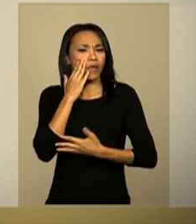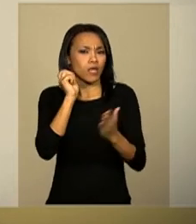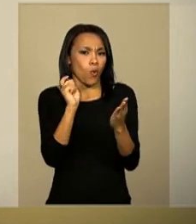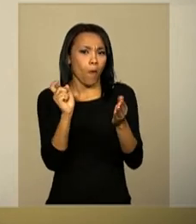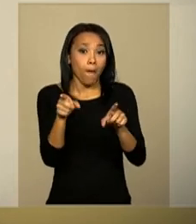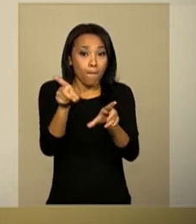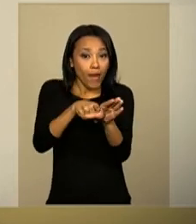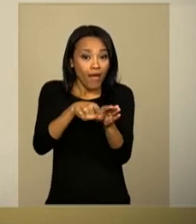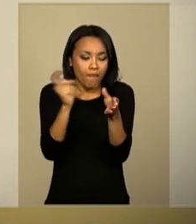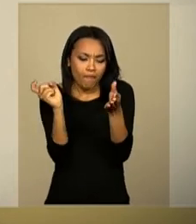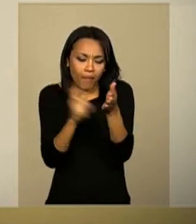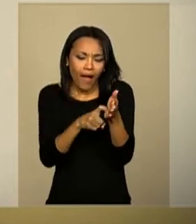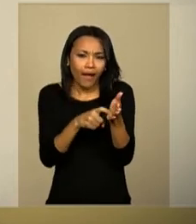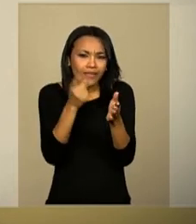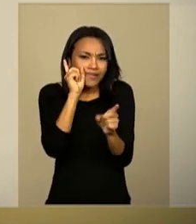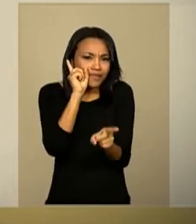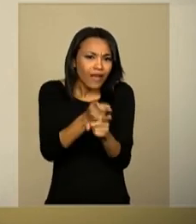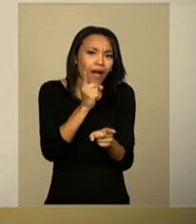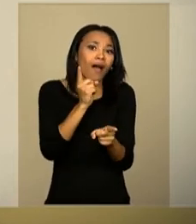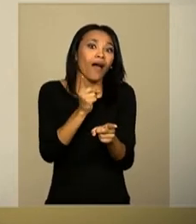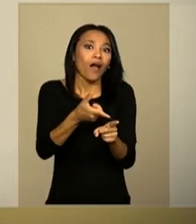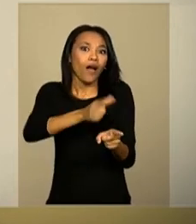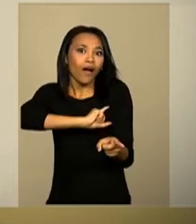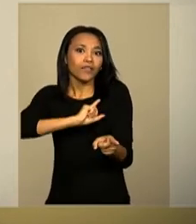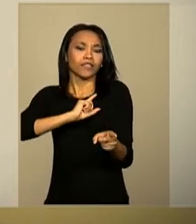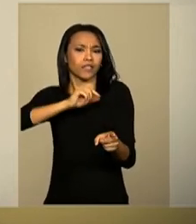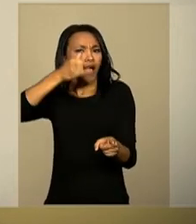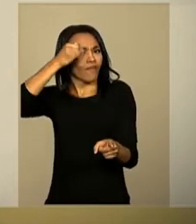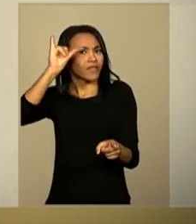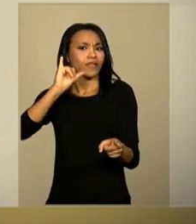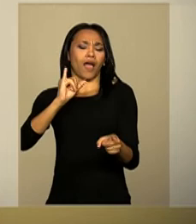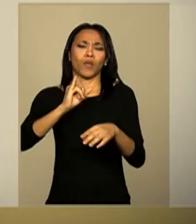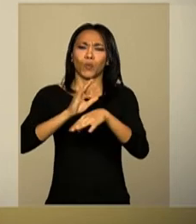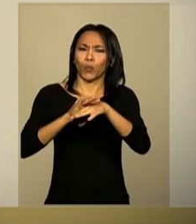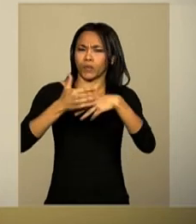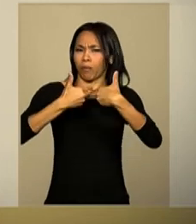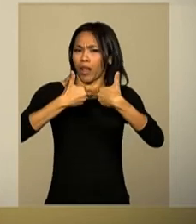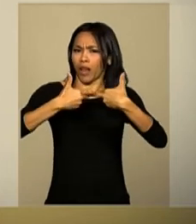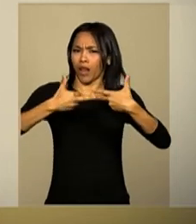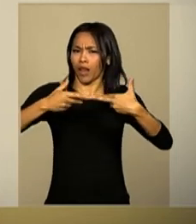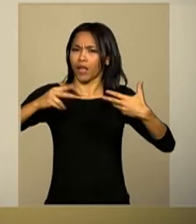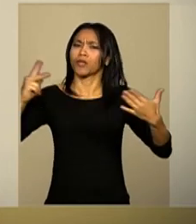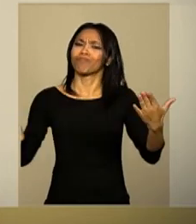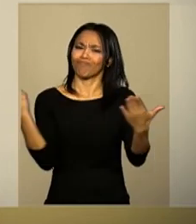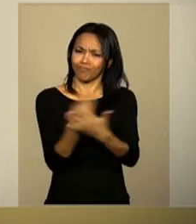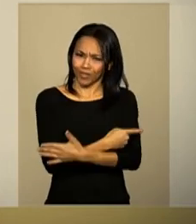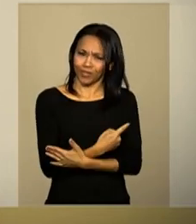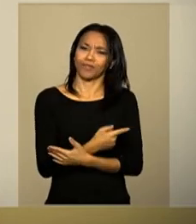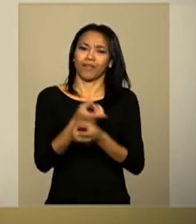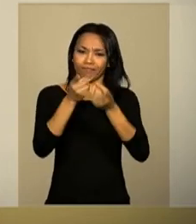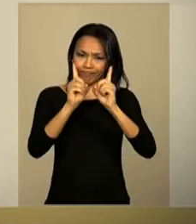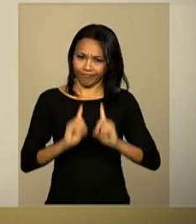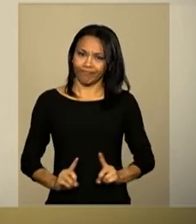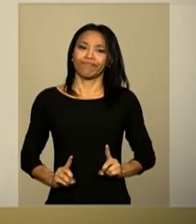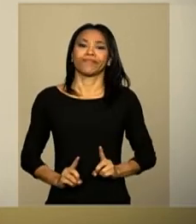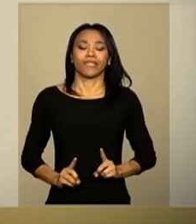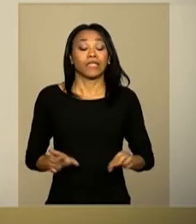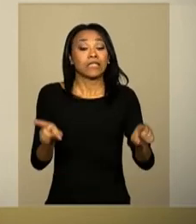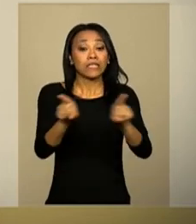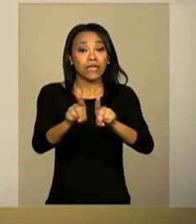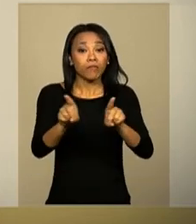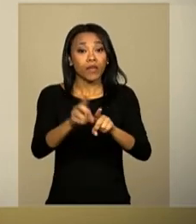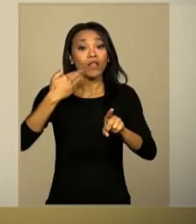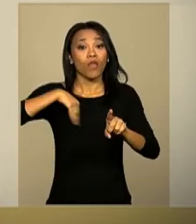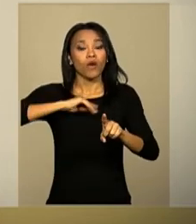teste do pezinho detecta precocemente e ajuda a prevenir uma série de doenças que podem provocar deficiências também